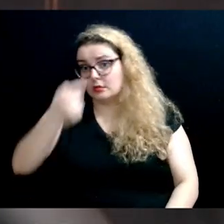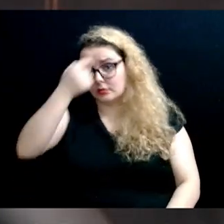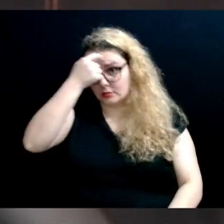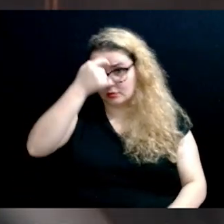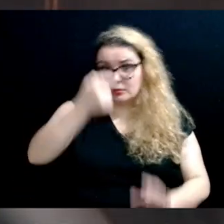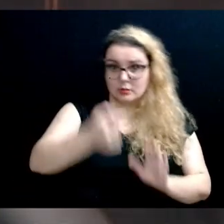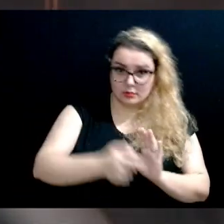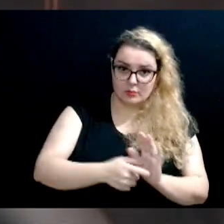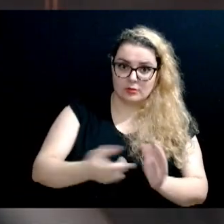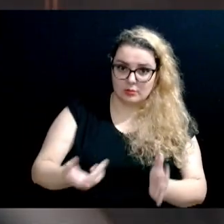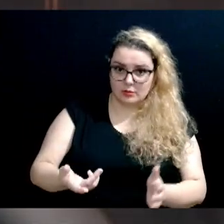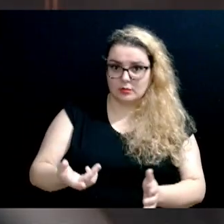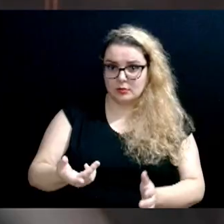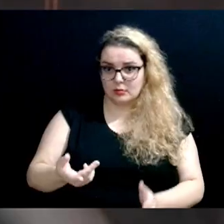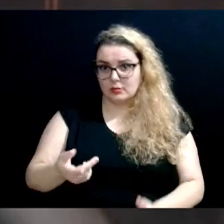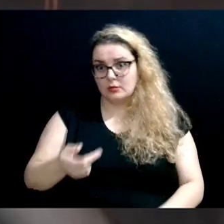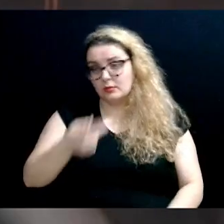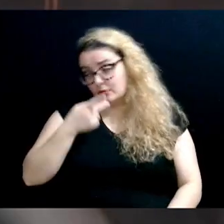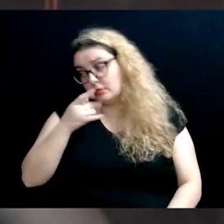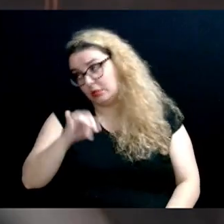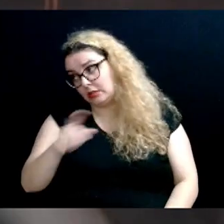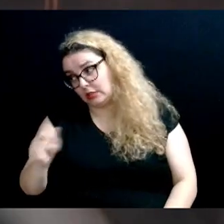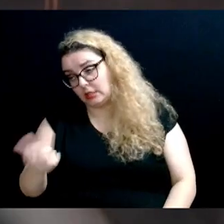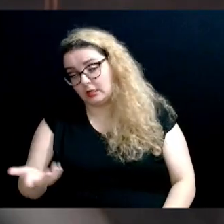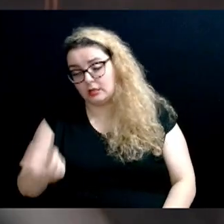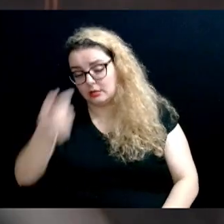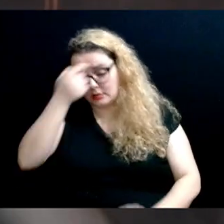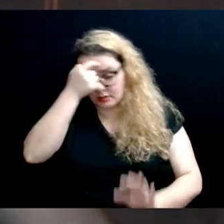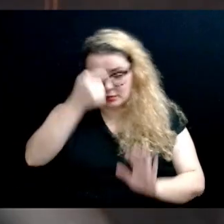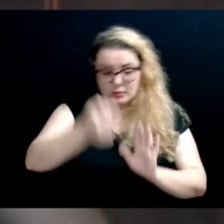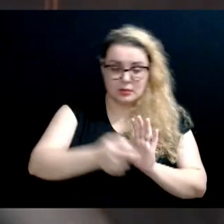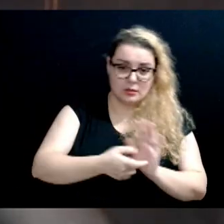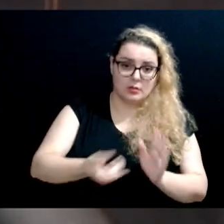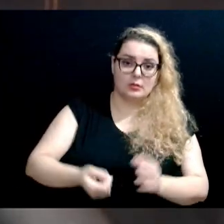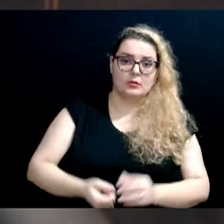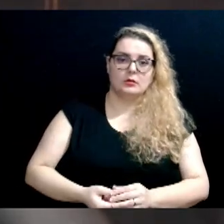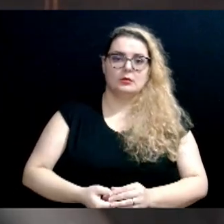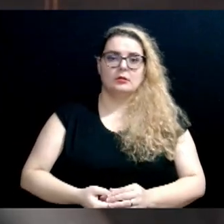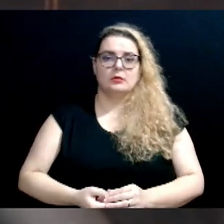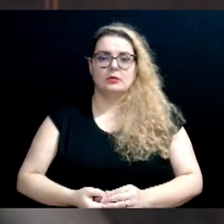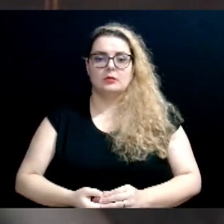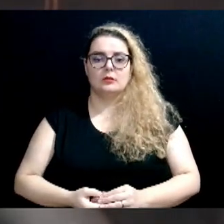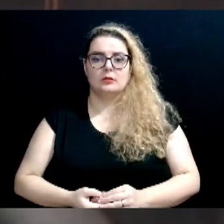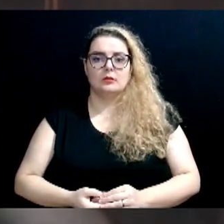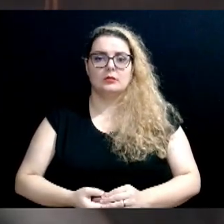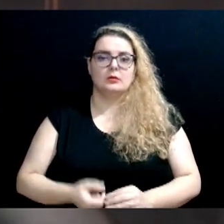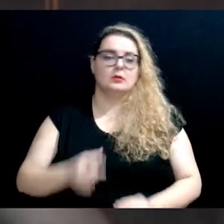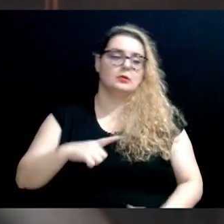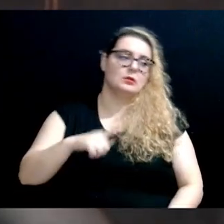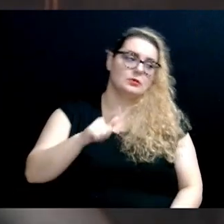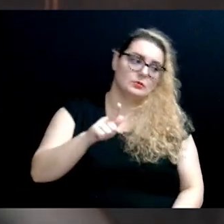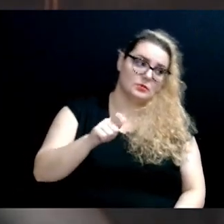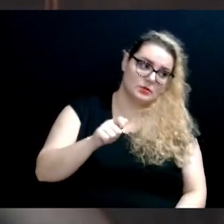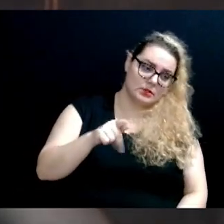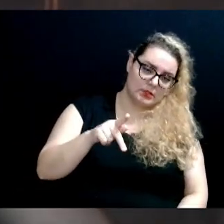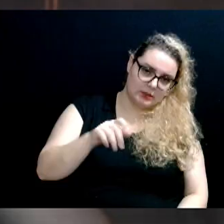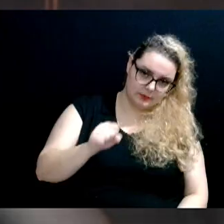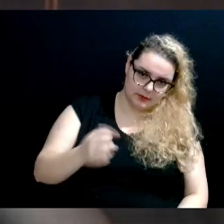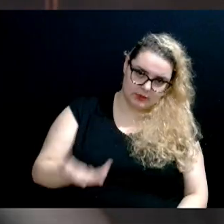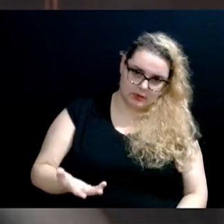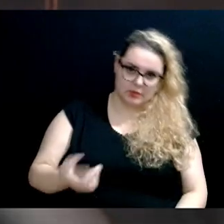chamando de IA, né? Que a inteligência artificial ainda tem os seus gaps. Do ponto